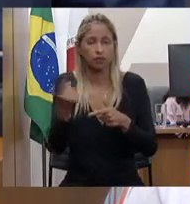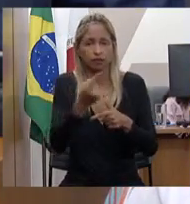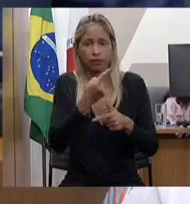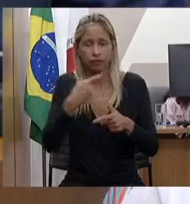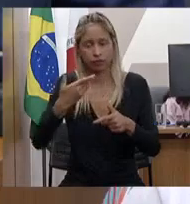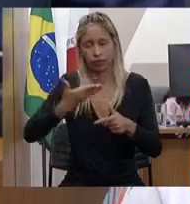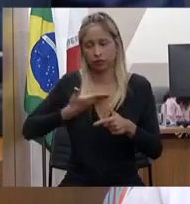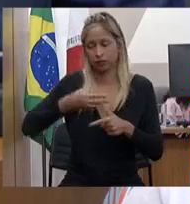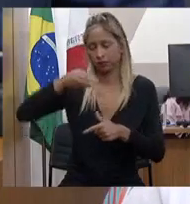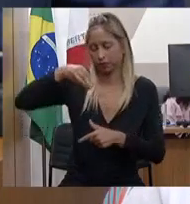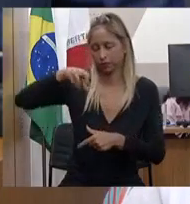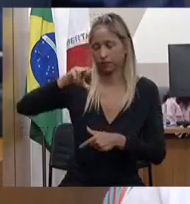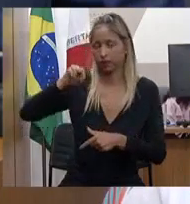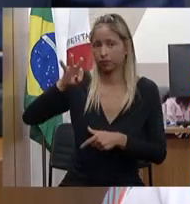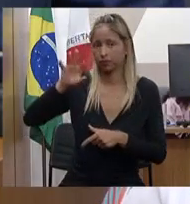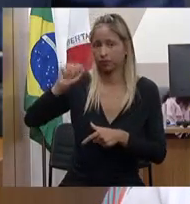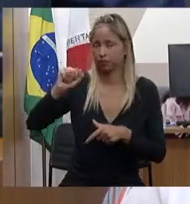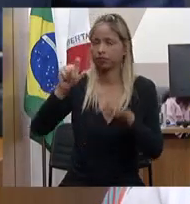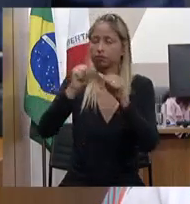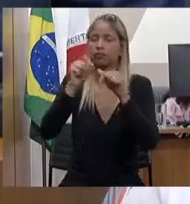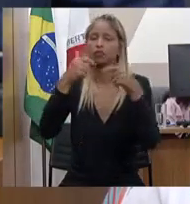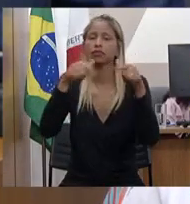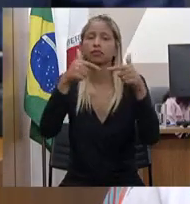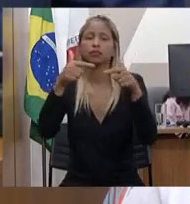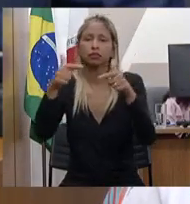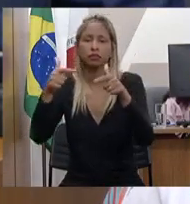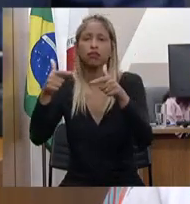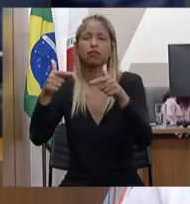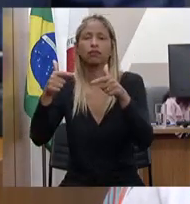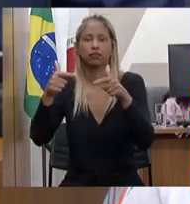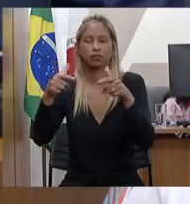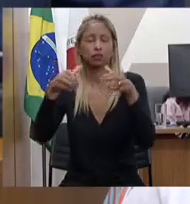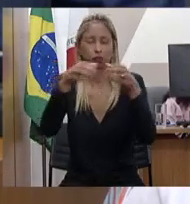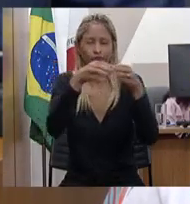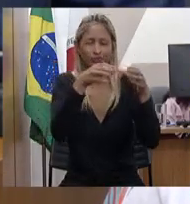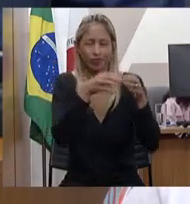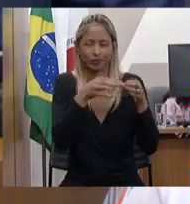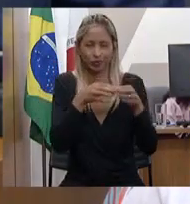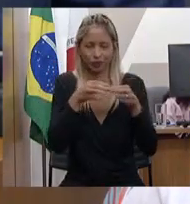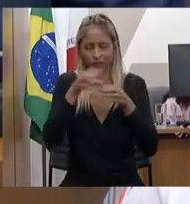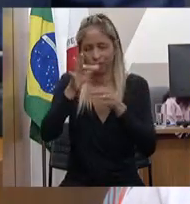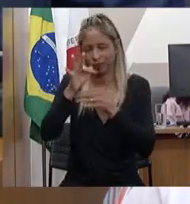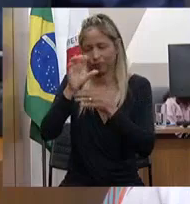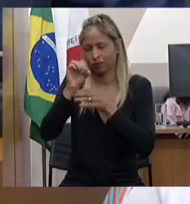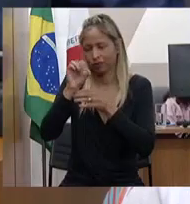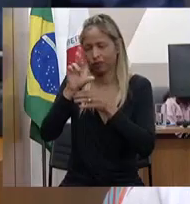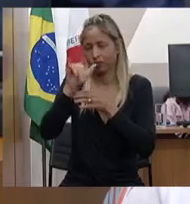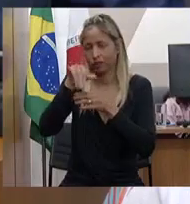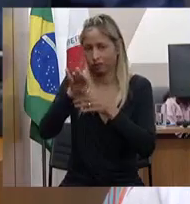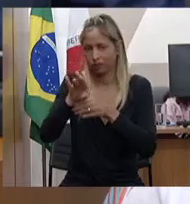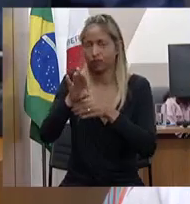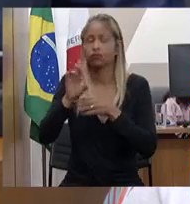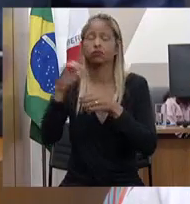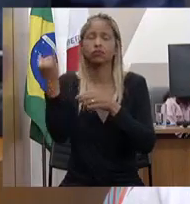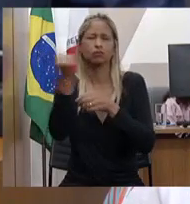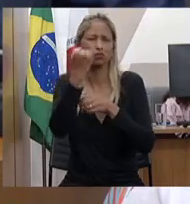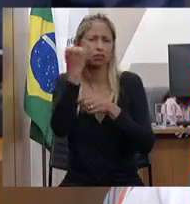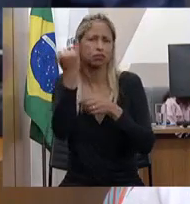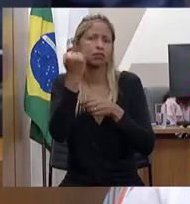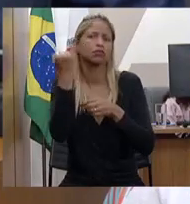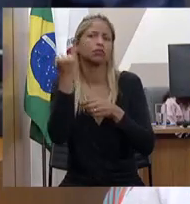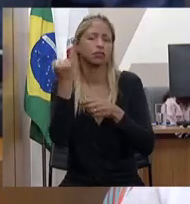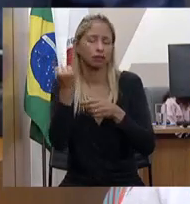nossa amiga mata ela faz um trabalho com esses fóruns que seria extremamente importante